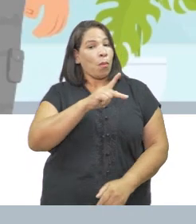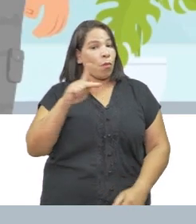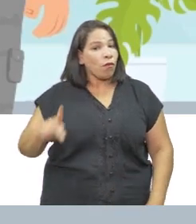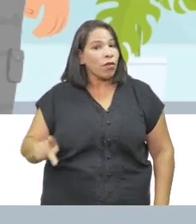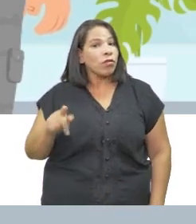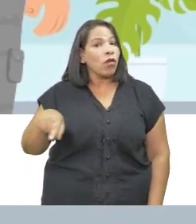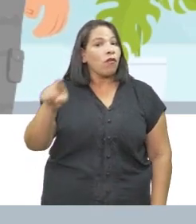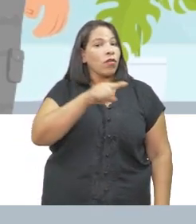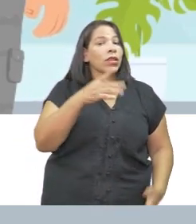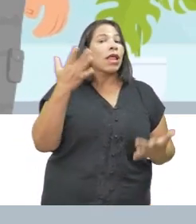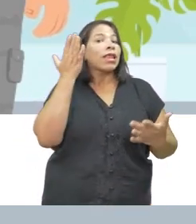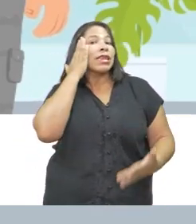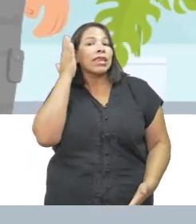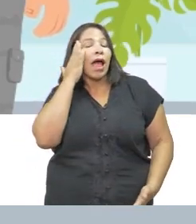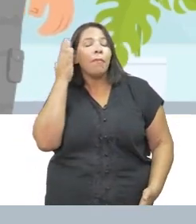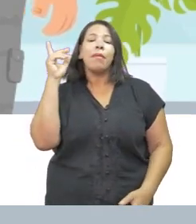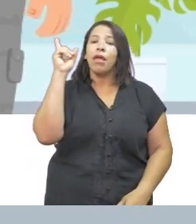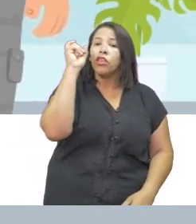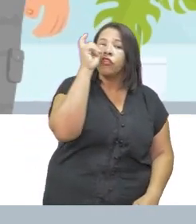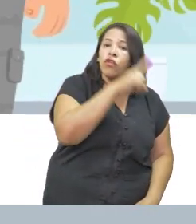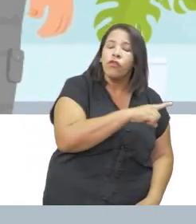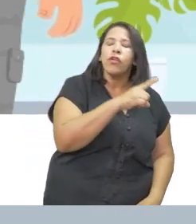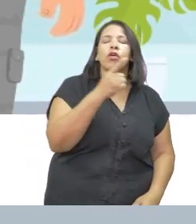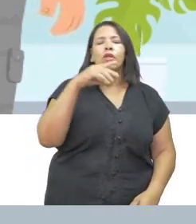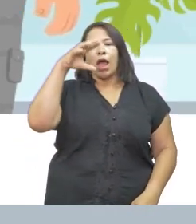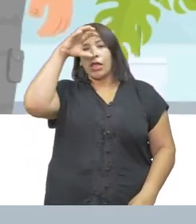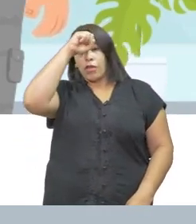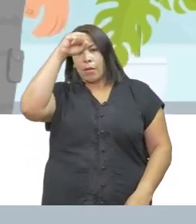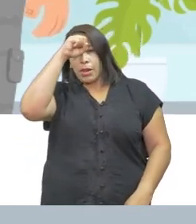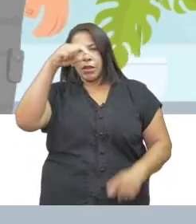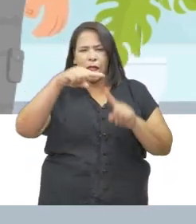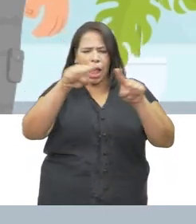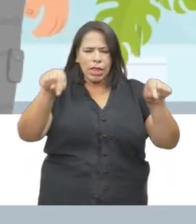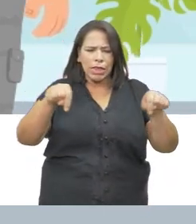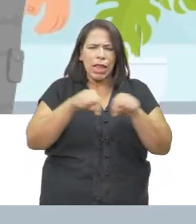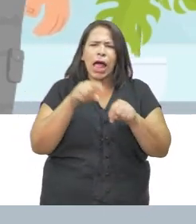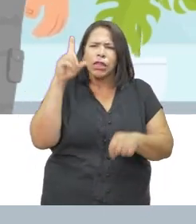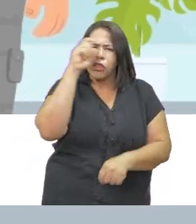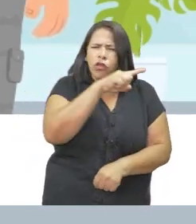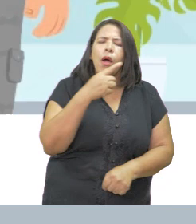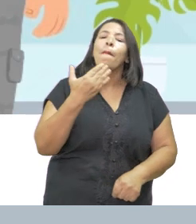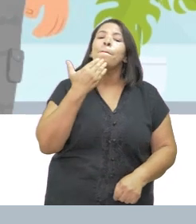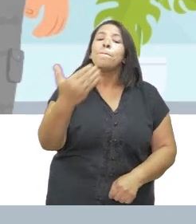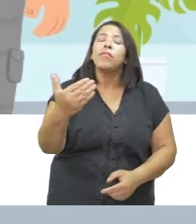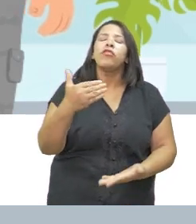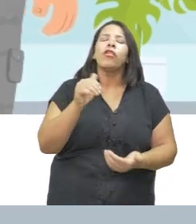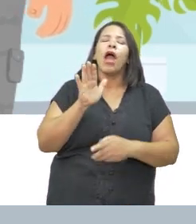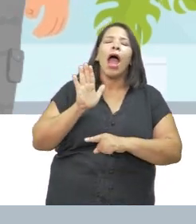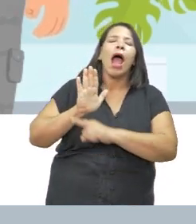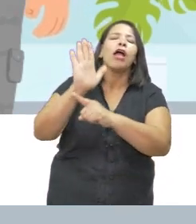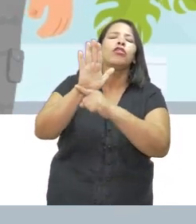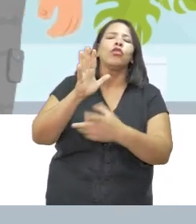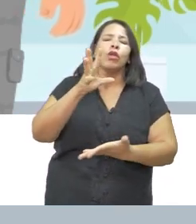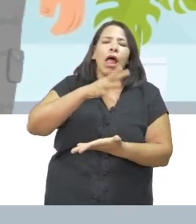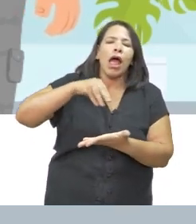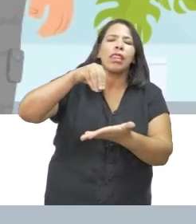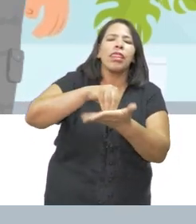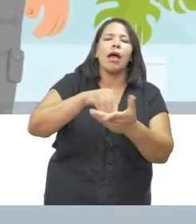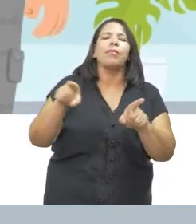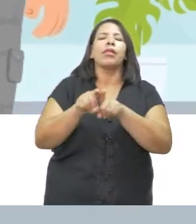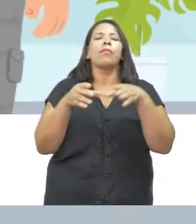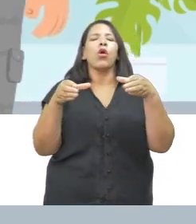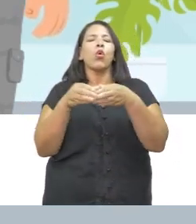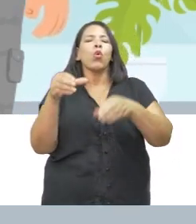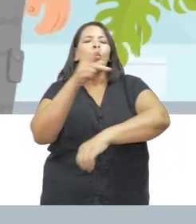professor, ao reconhecer alguma dificuldade de aprendizagem em sua sala de aula, procure o apoio do NAPN, dos núcleos de apoio